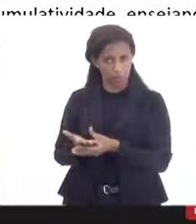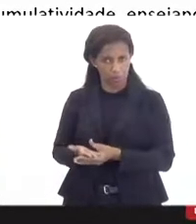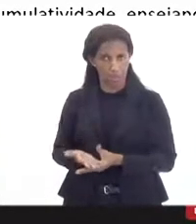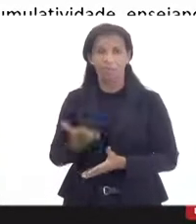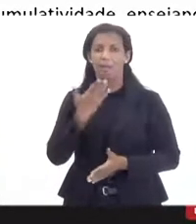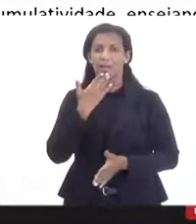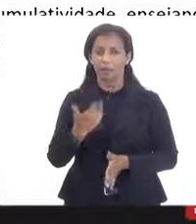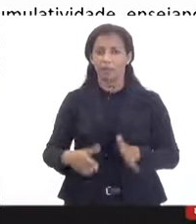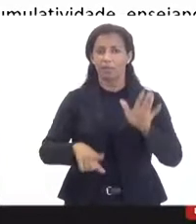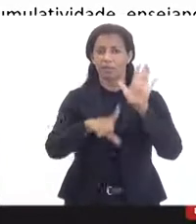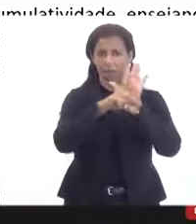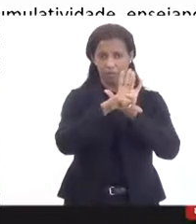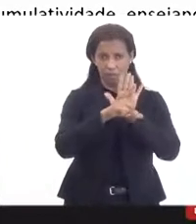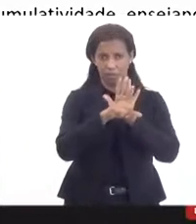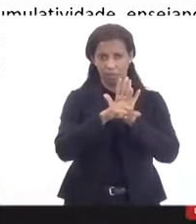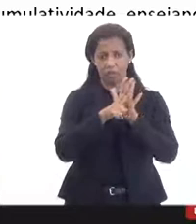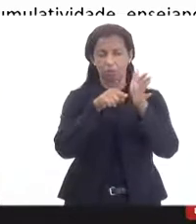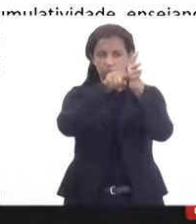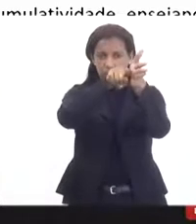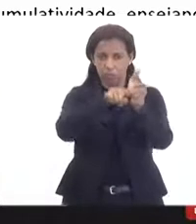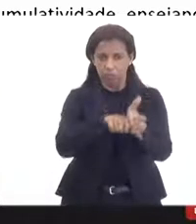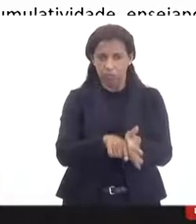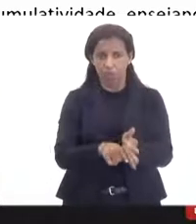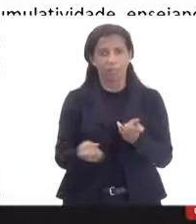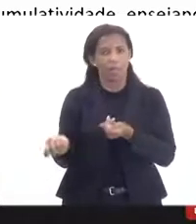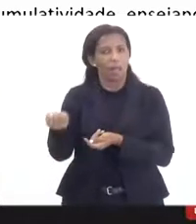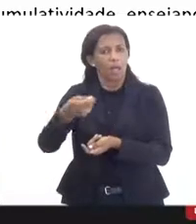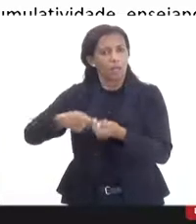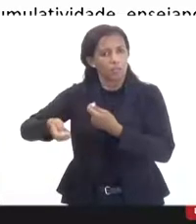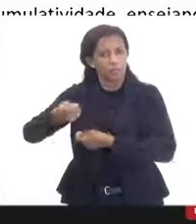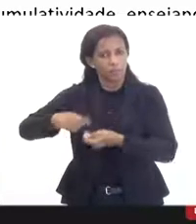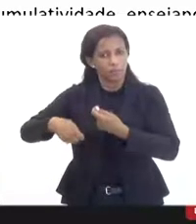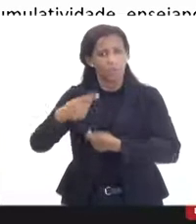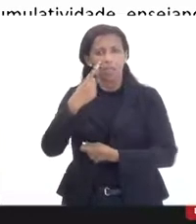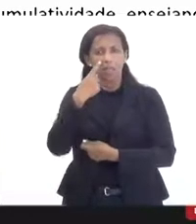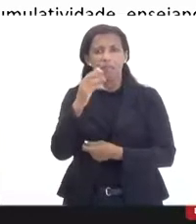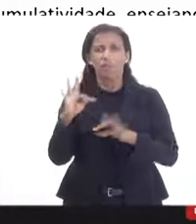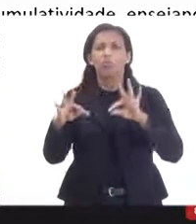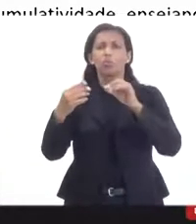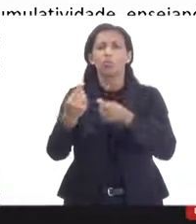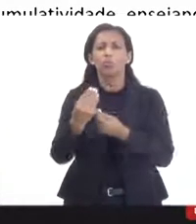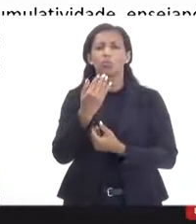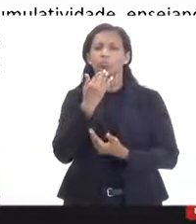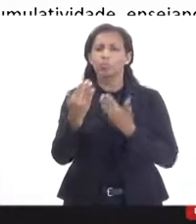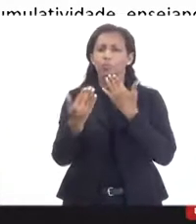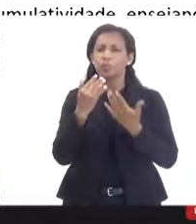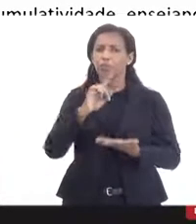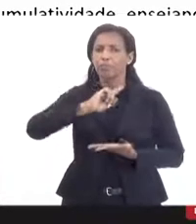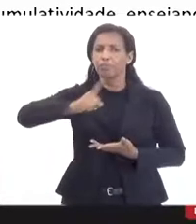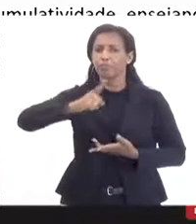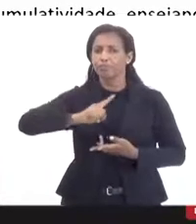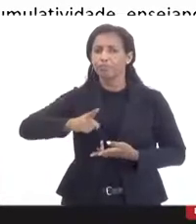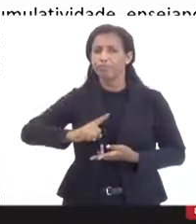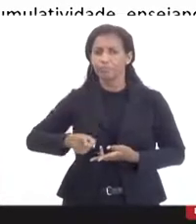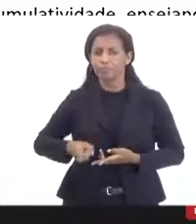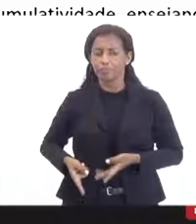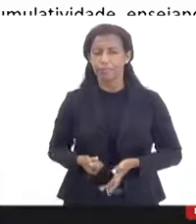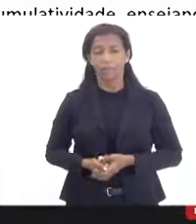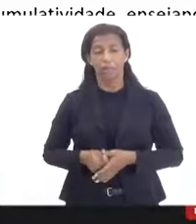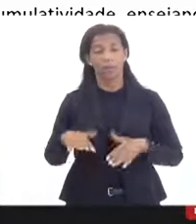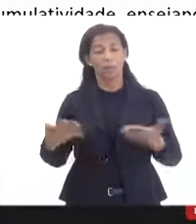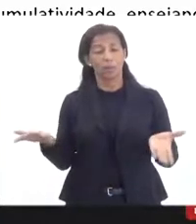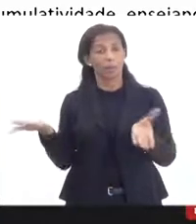de uma perícia, né, no âmbito administrativo e vê todos os seus pedidos negados. Então, por ser efetivamente um